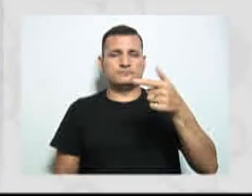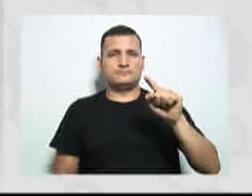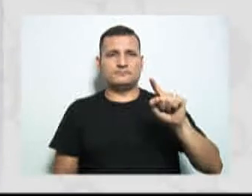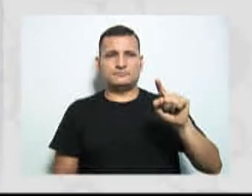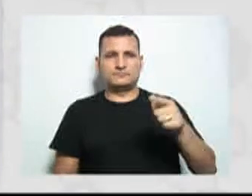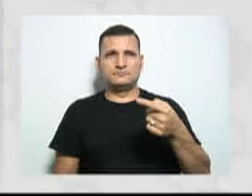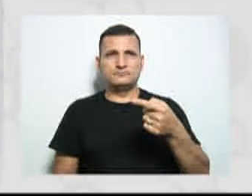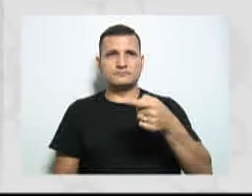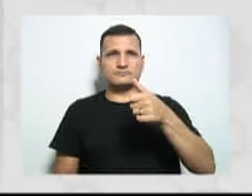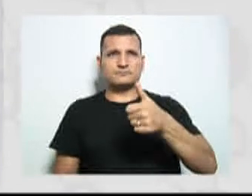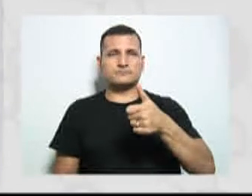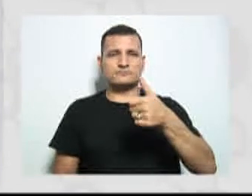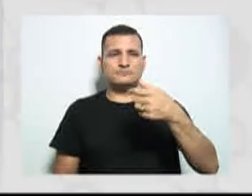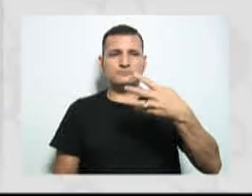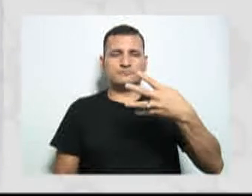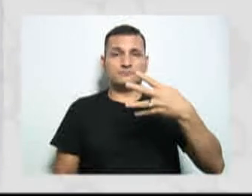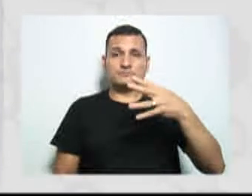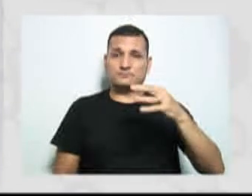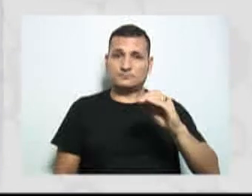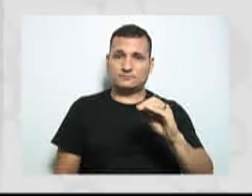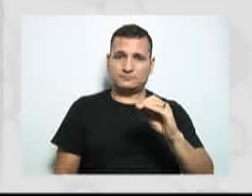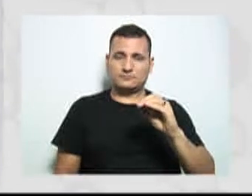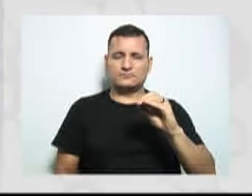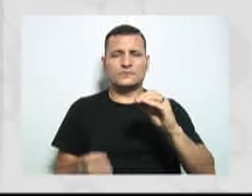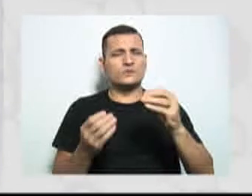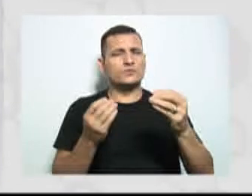12.140. Nossa, professora, mas como é que a senhora chegou em